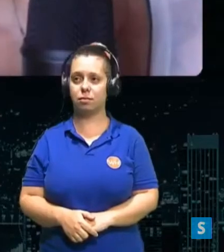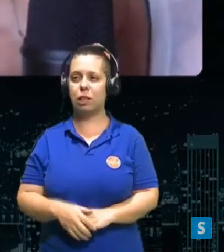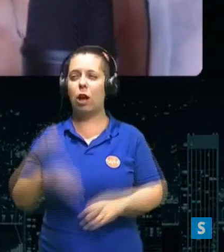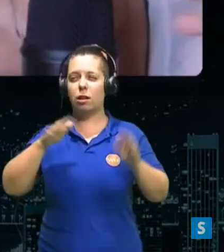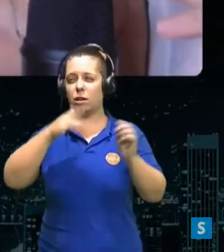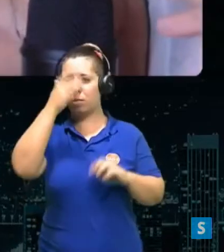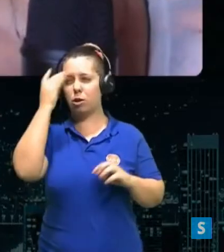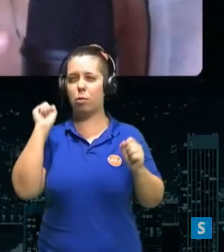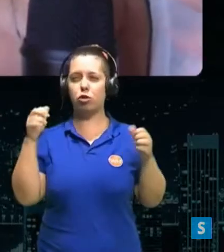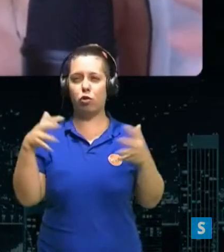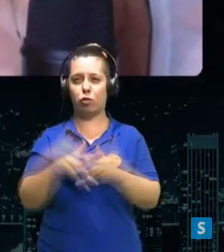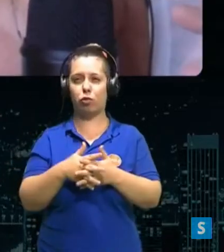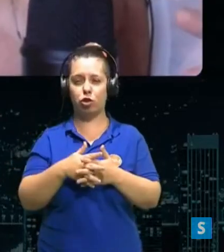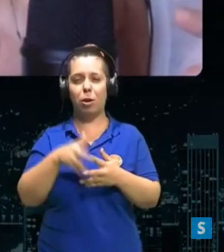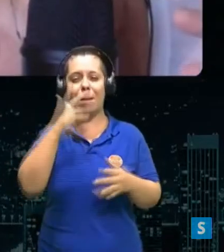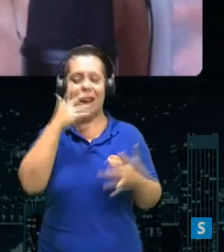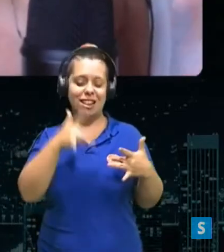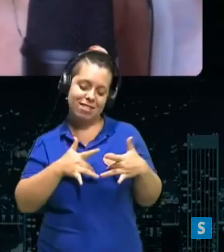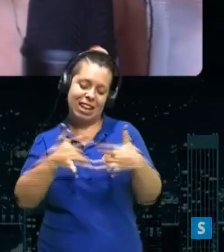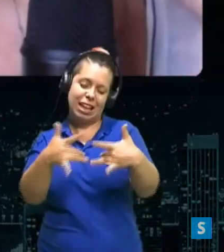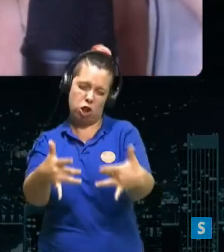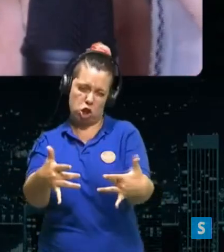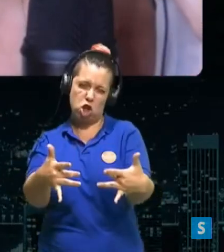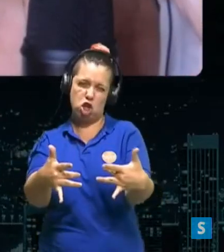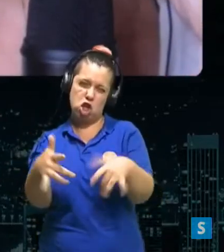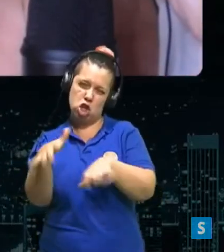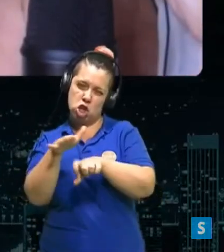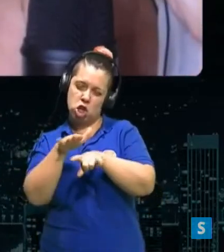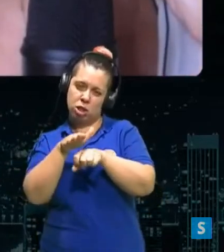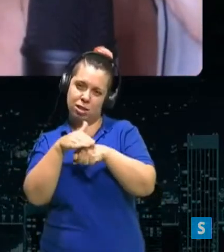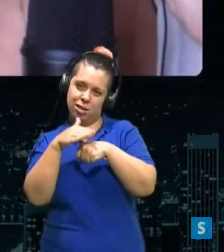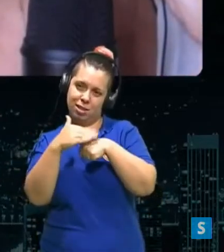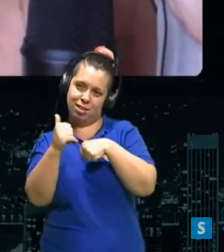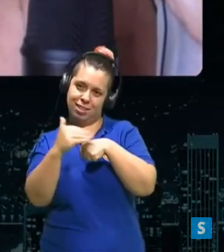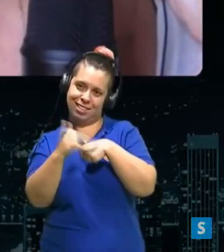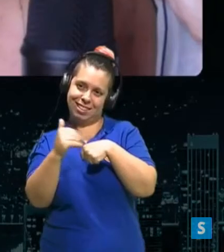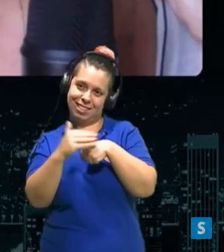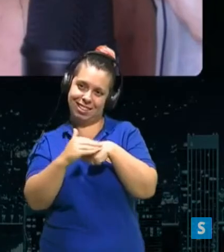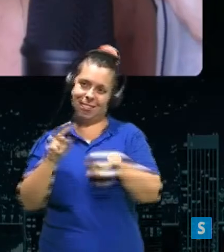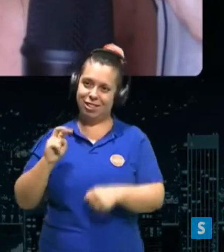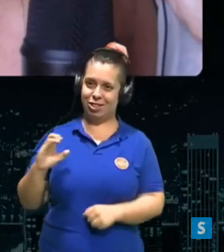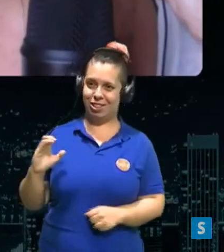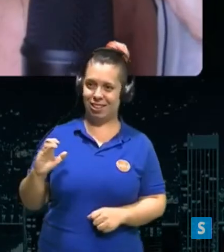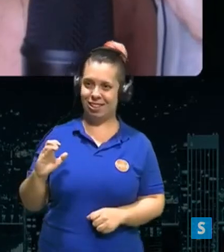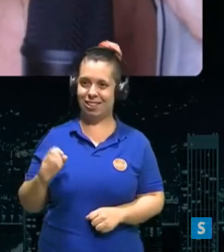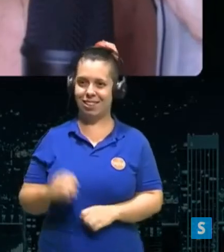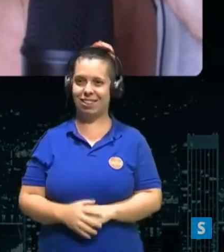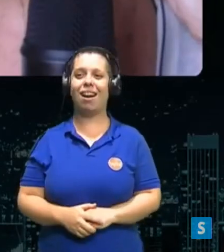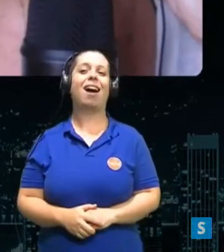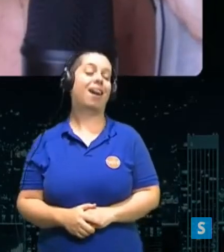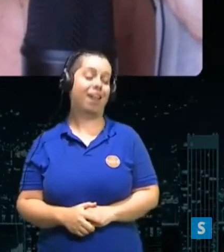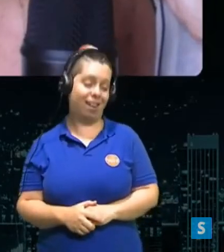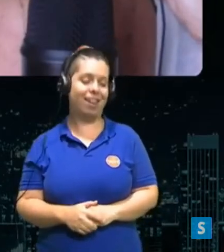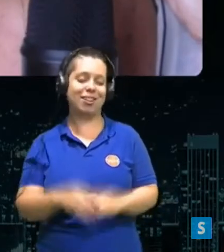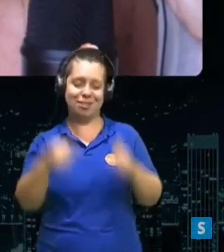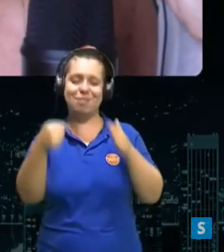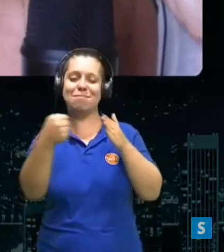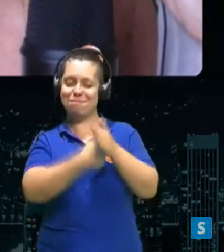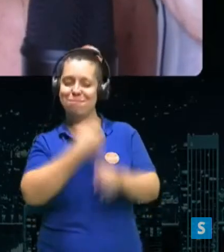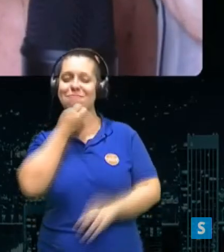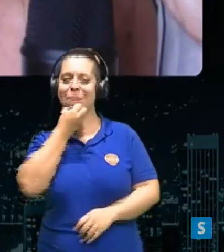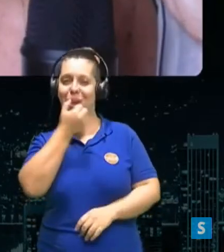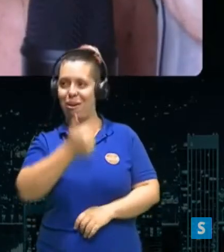filantropia no que vocês estão fazendo com investimento venture capital Quais são as diferenças Boa pergunta Boa